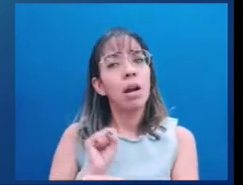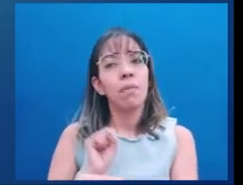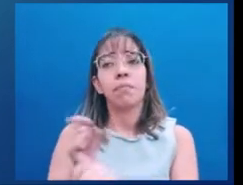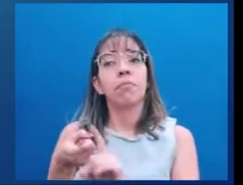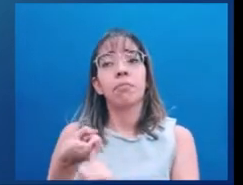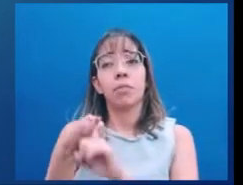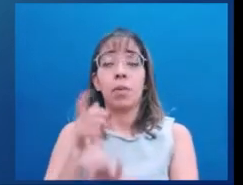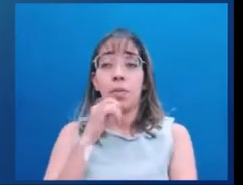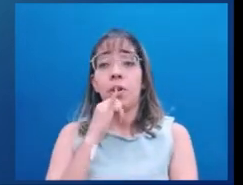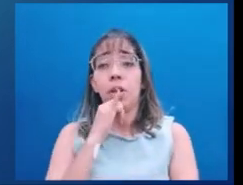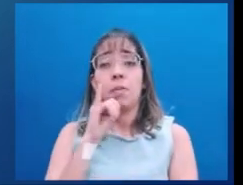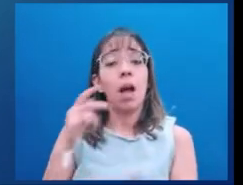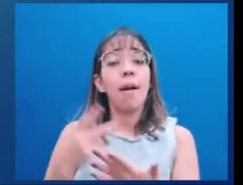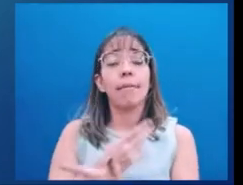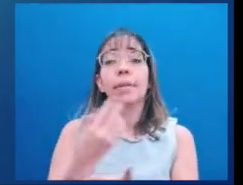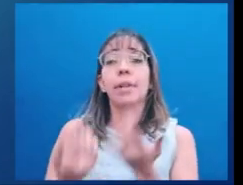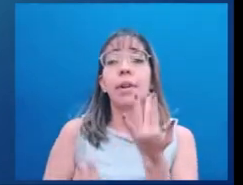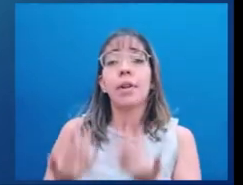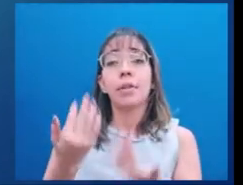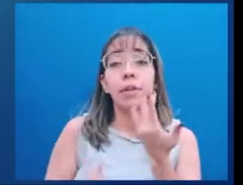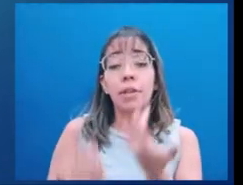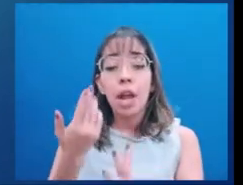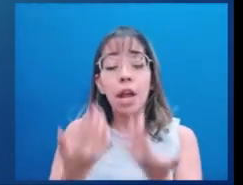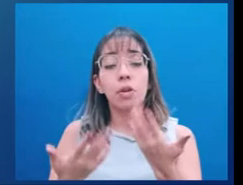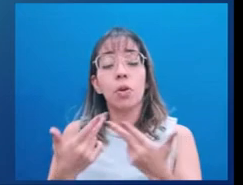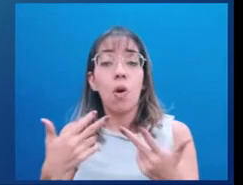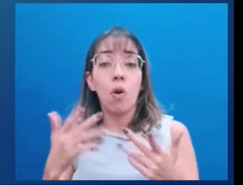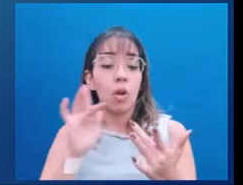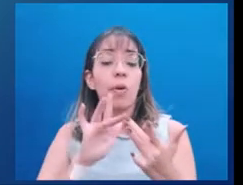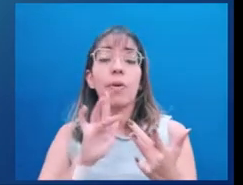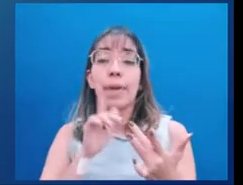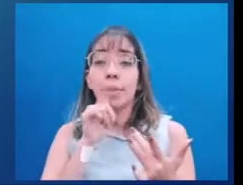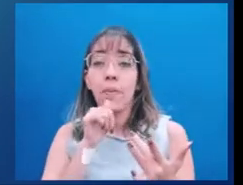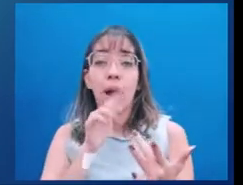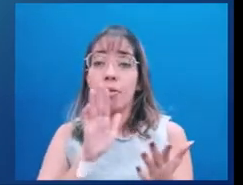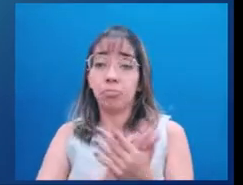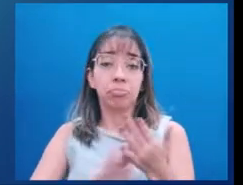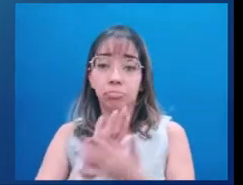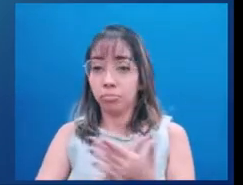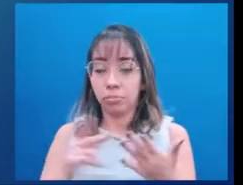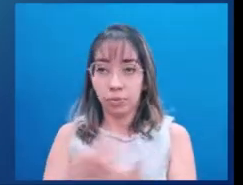condições de incêndio, elas não são reativas aí com a água.